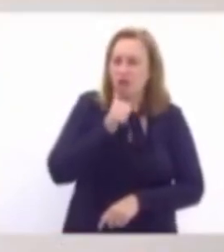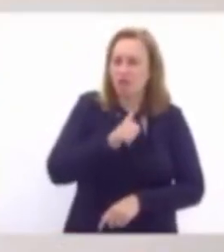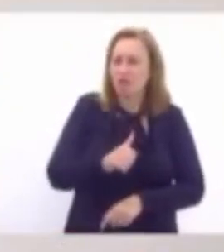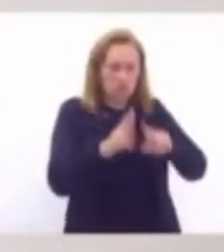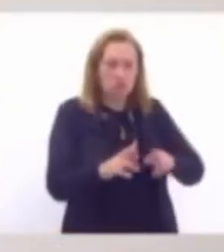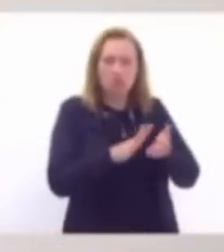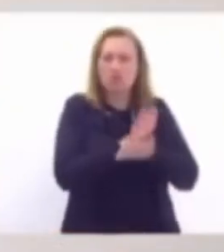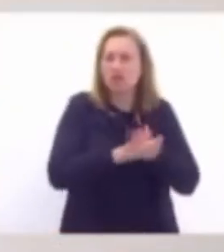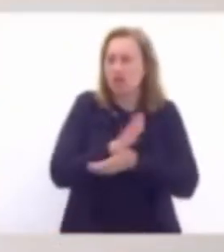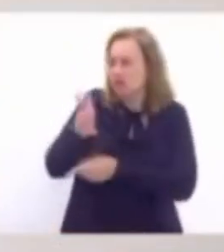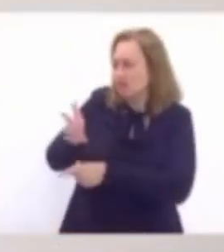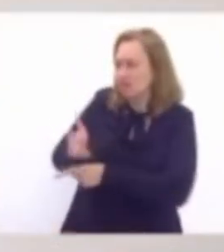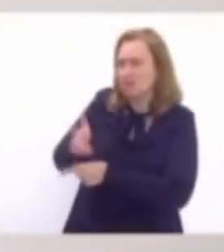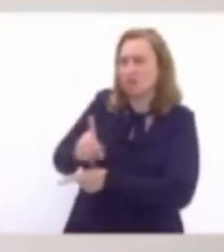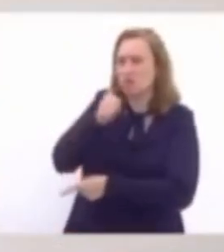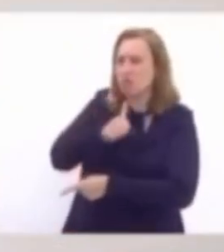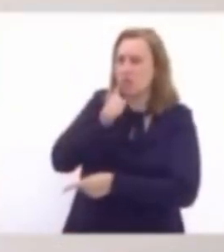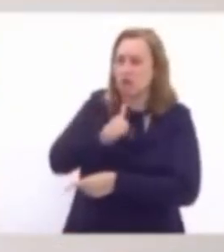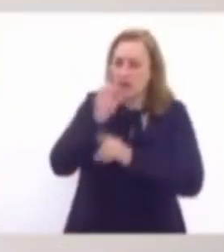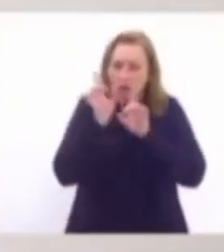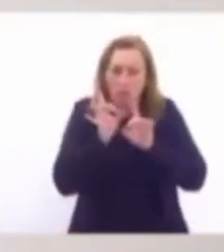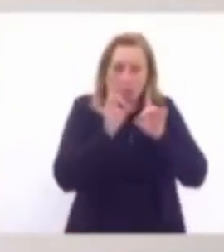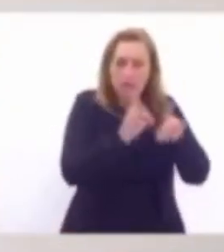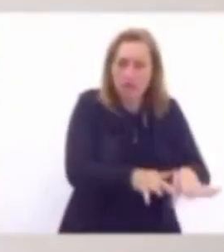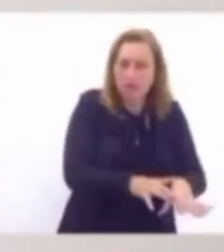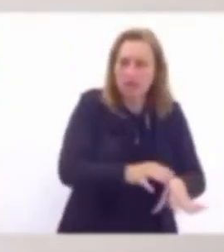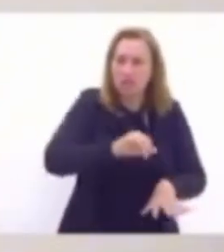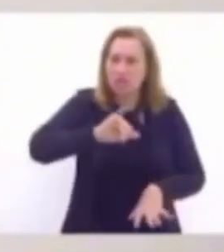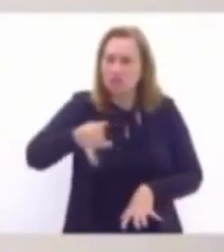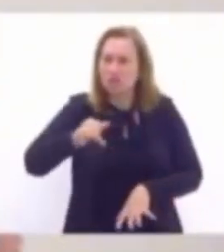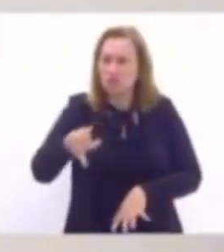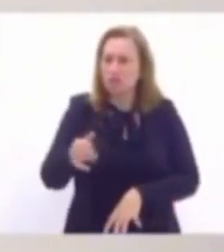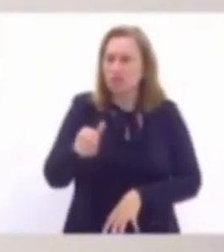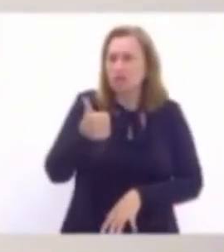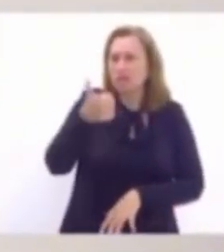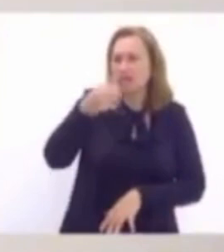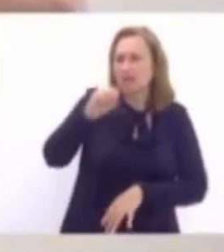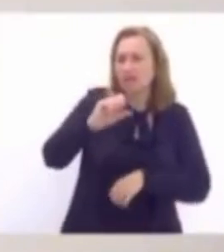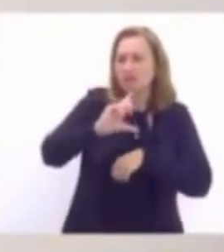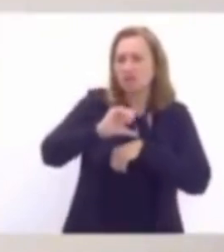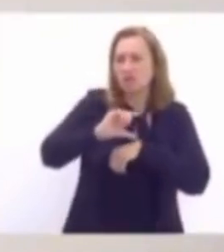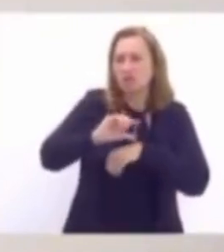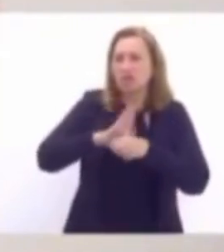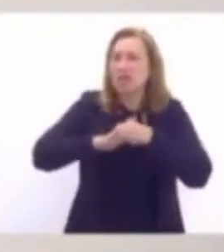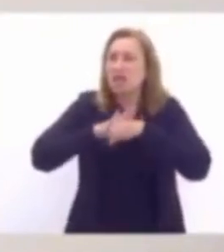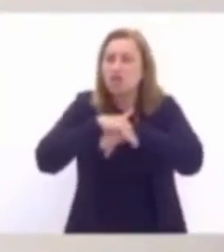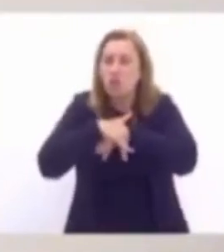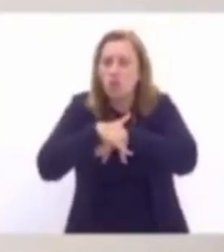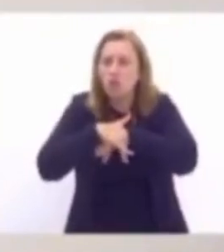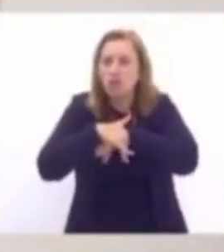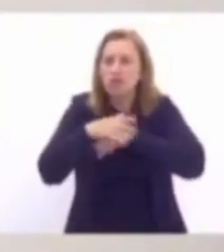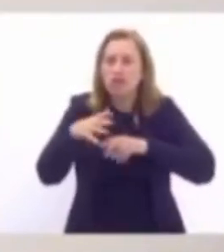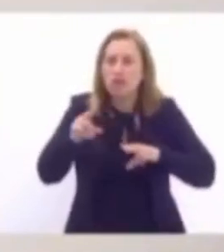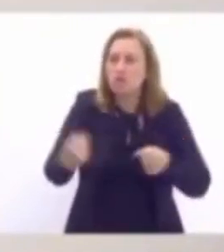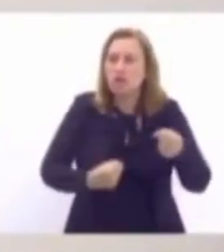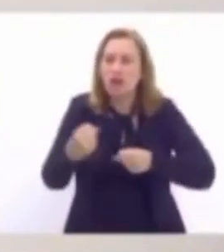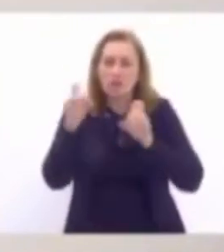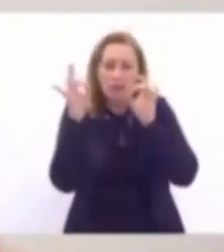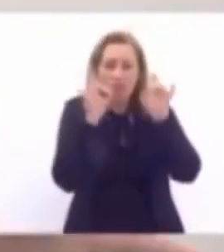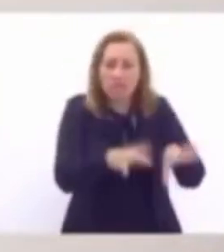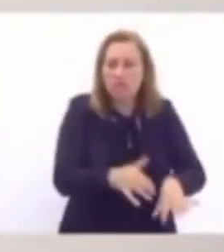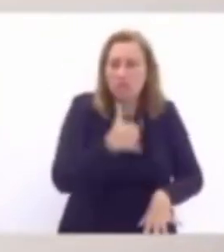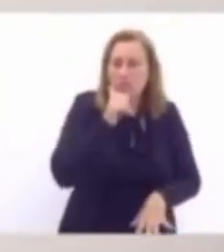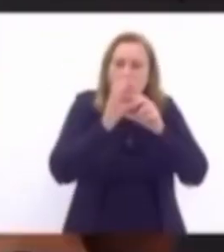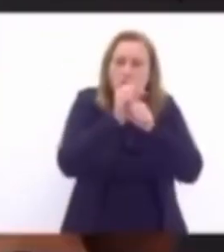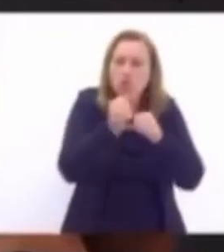com cadeirantes. De uma senhora sendo largada na estrada de Japeri, 10 horas da noite, sem sinal telefônico. Vocês apreenderam o veículo dela e ela ficou largada lá, pô. Cadê